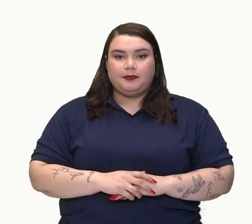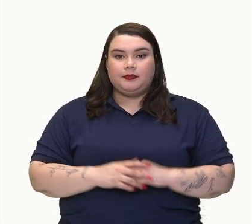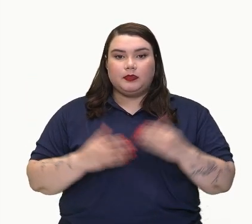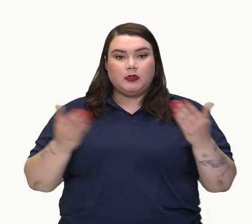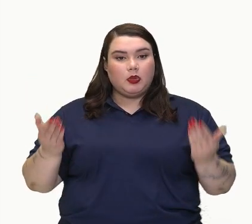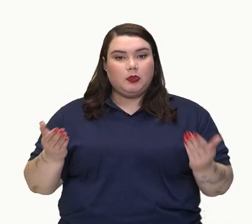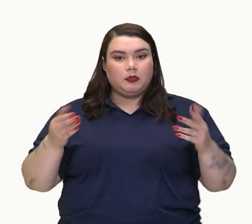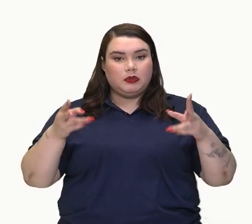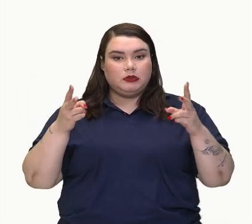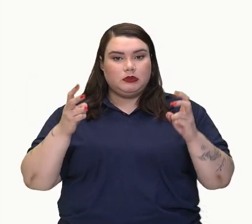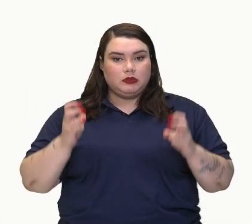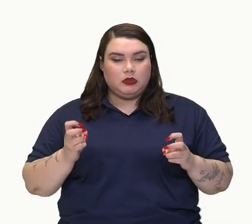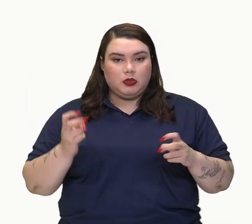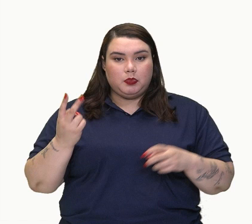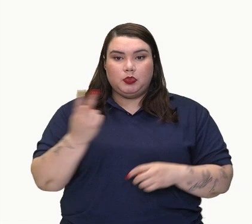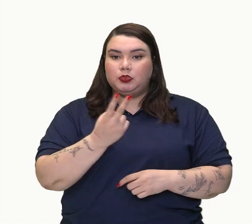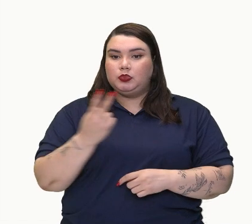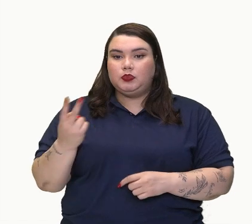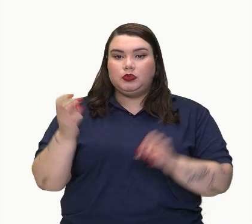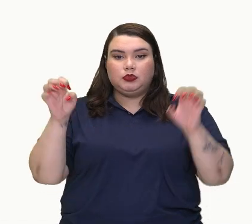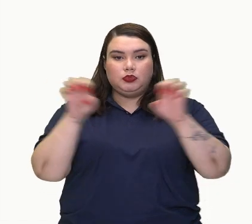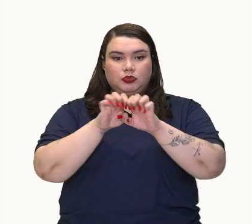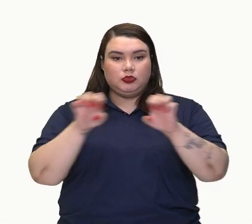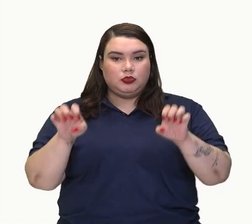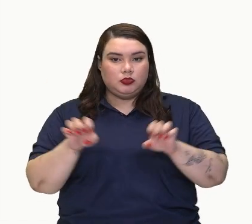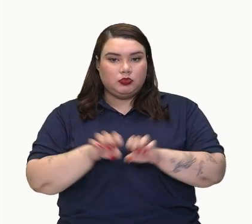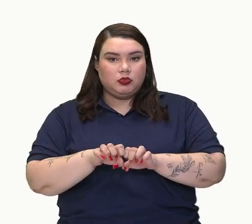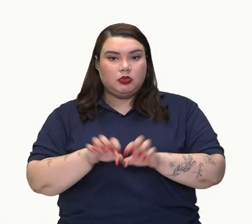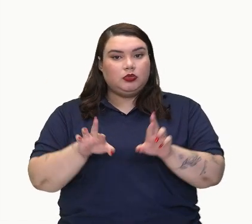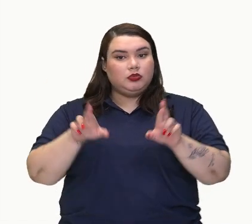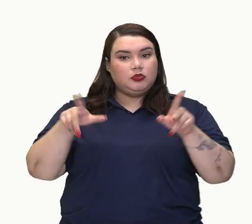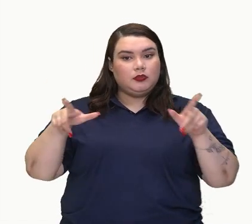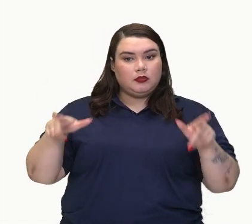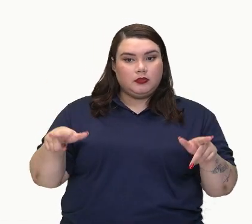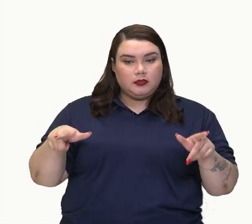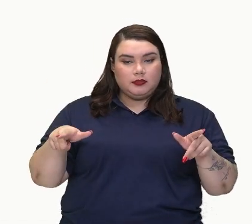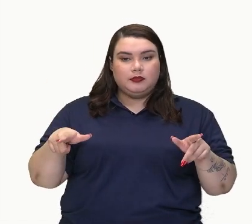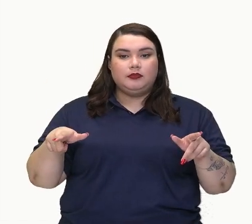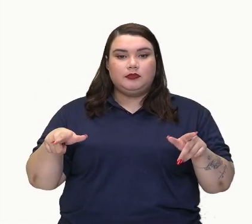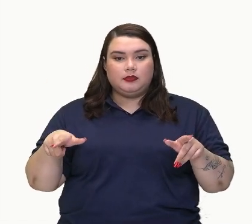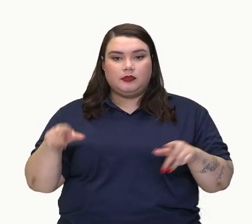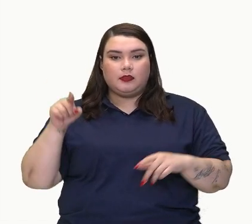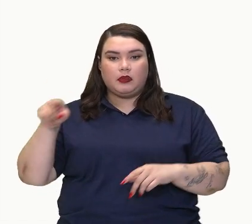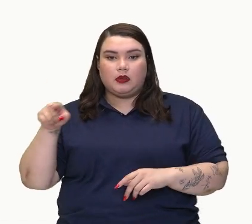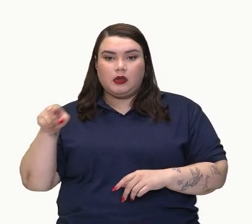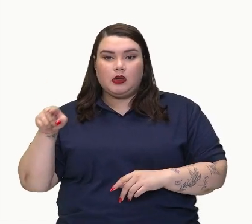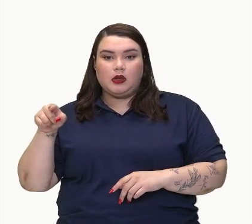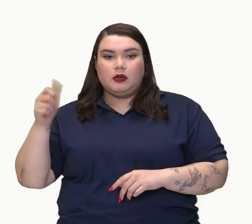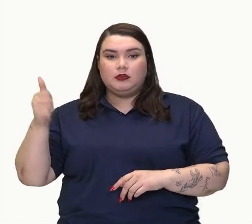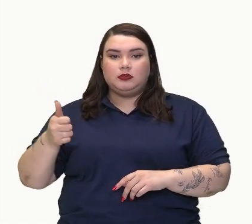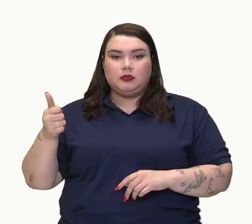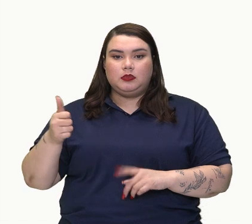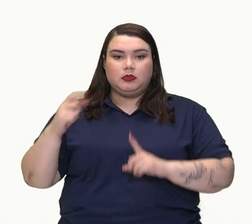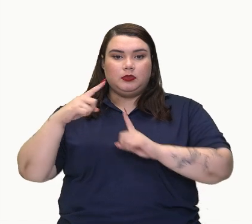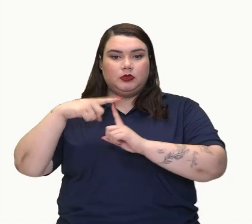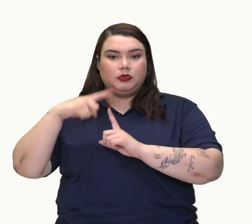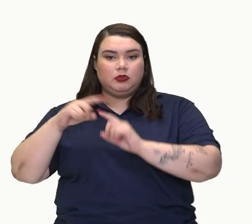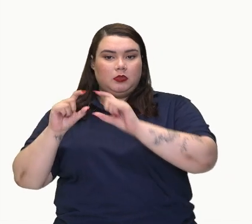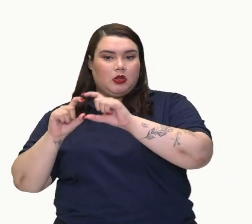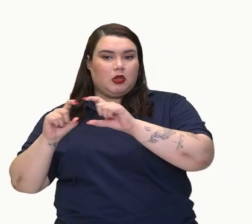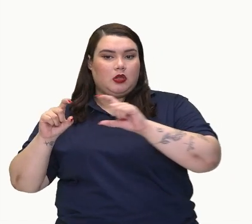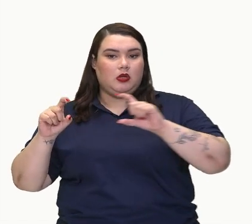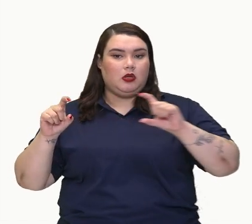Note que essas duas estruturas são diferentes. Uma está aqui em linha,